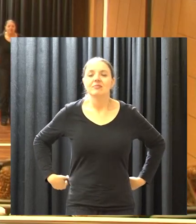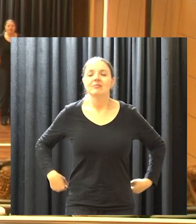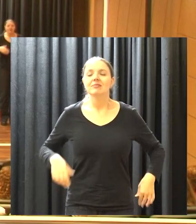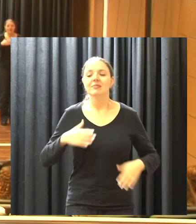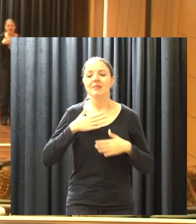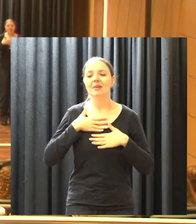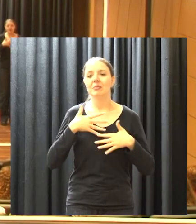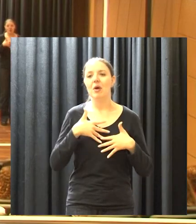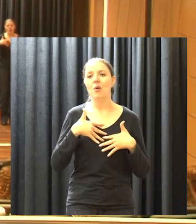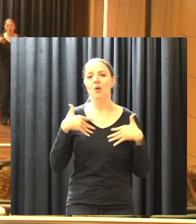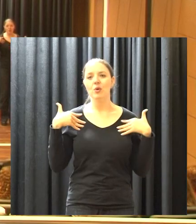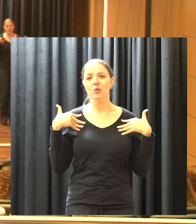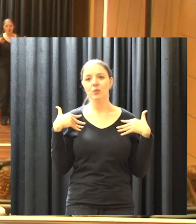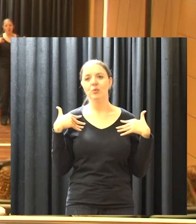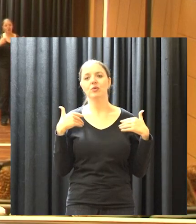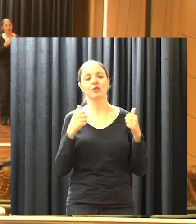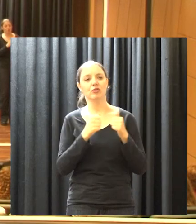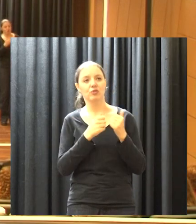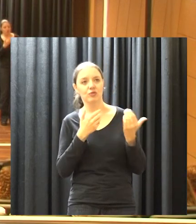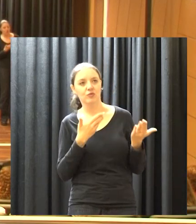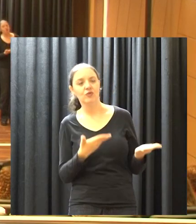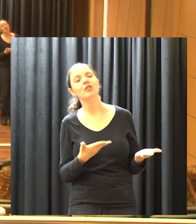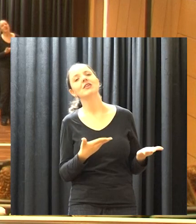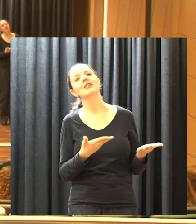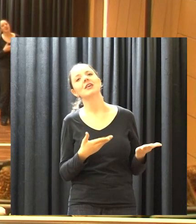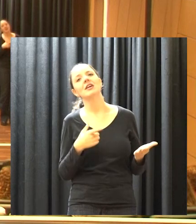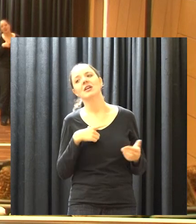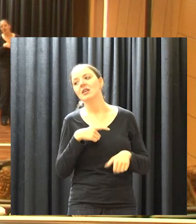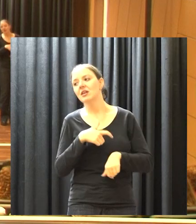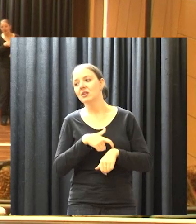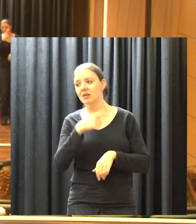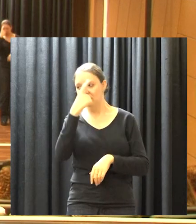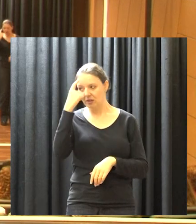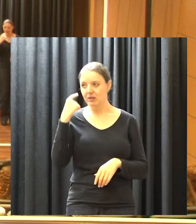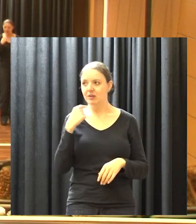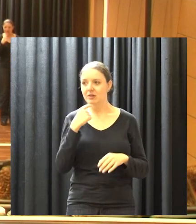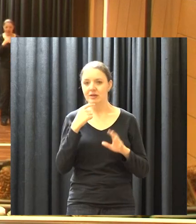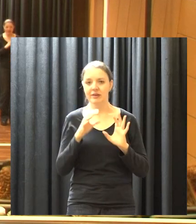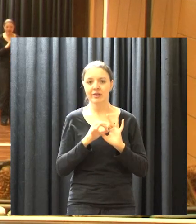esse espaço e você tem aproximadamente 30 minutos.